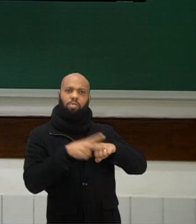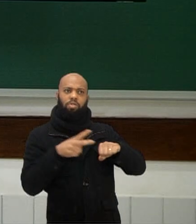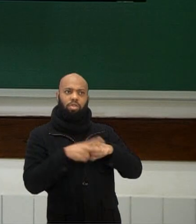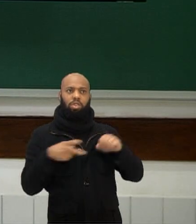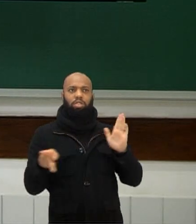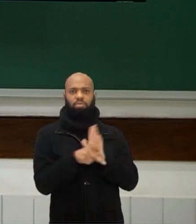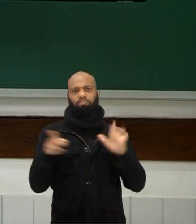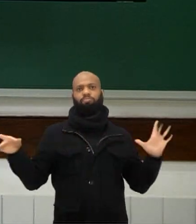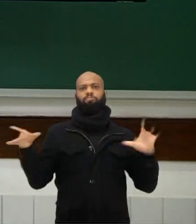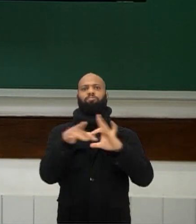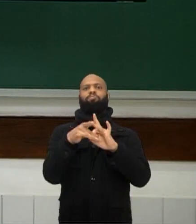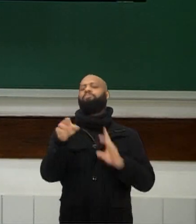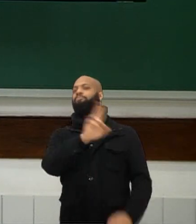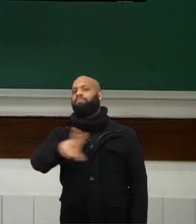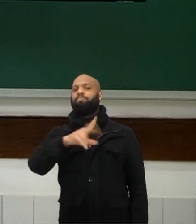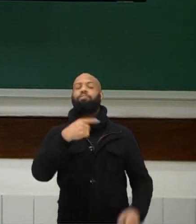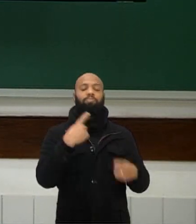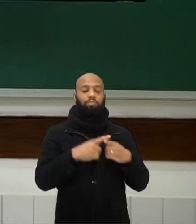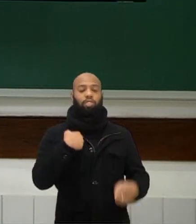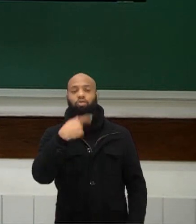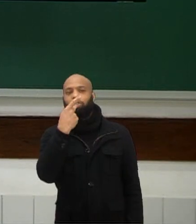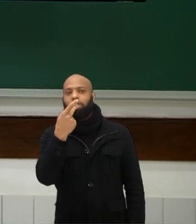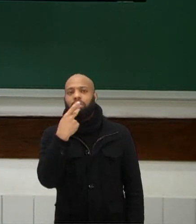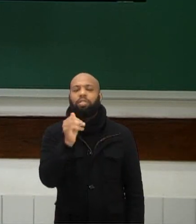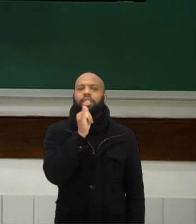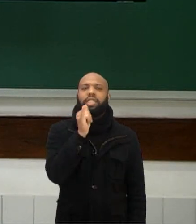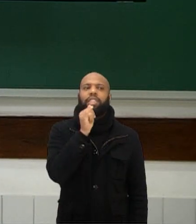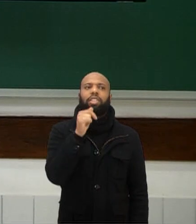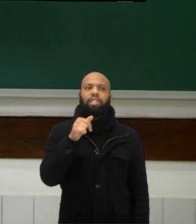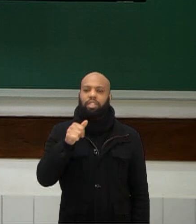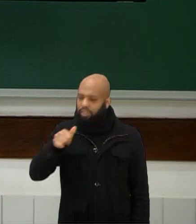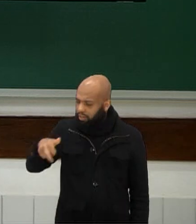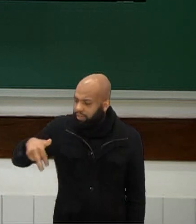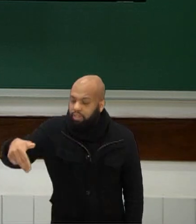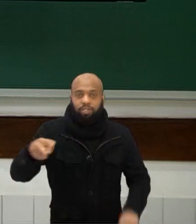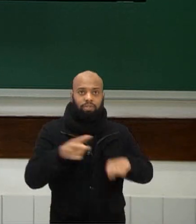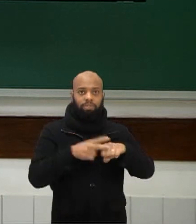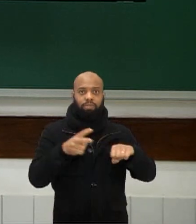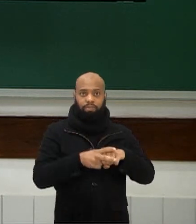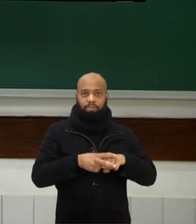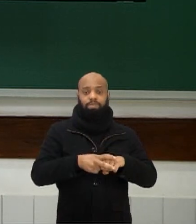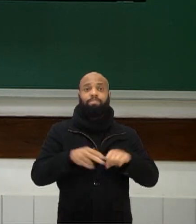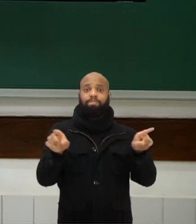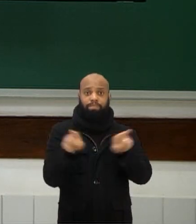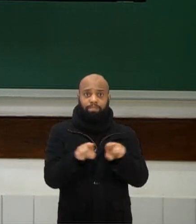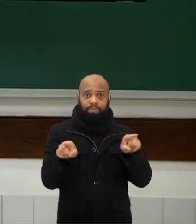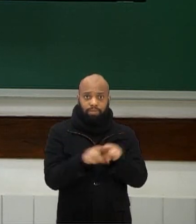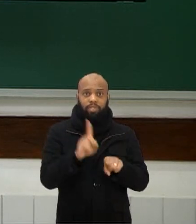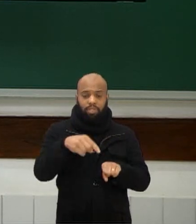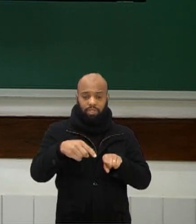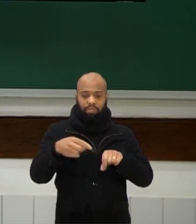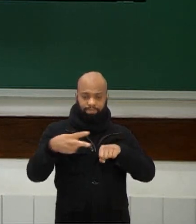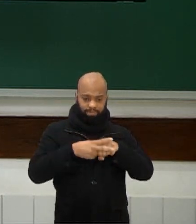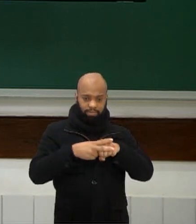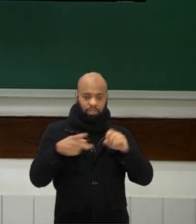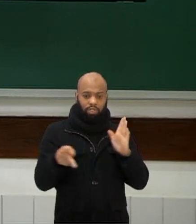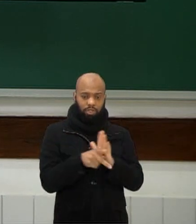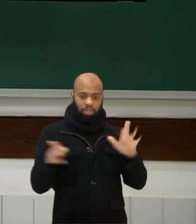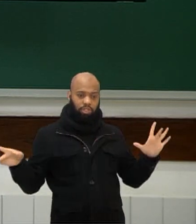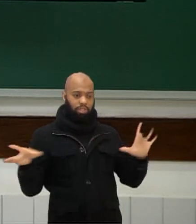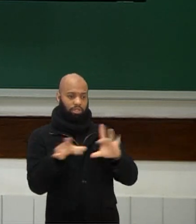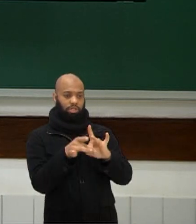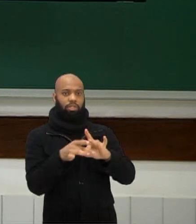de ligação. Então, eu estou dizendo que o verbo andar, ele é também um verbo de ligação. Mas